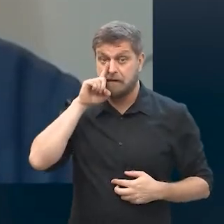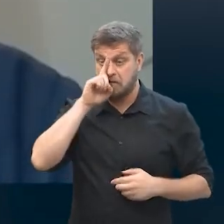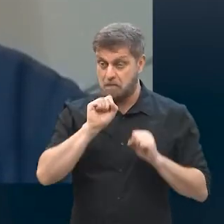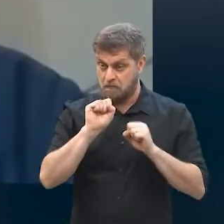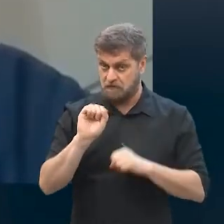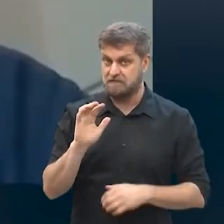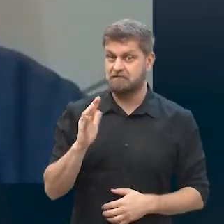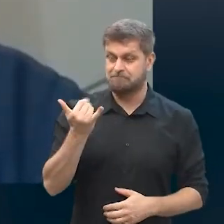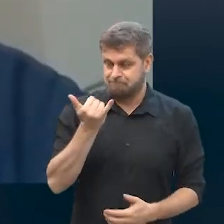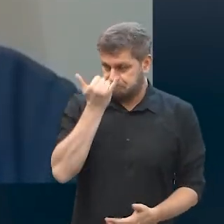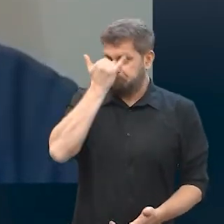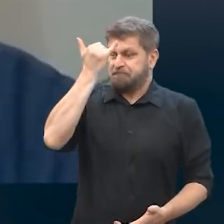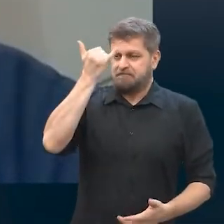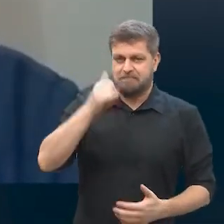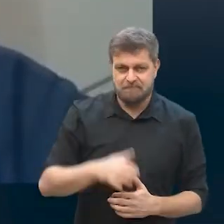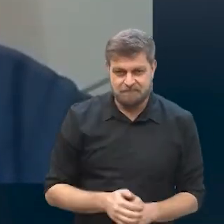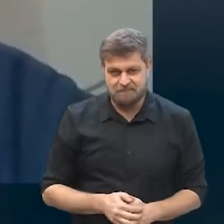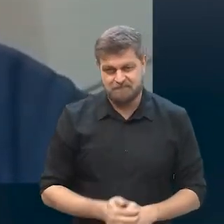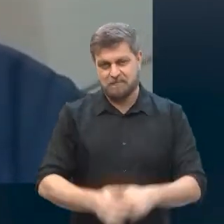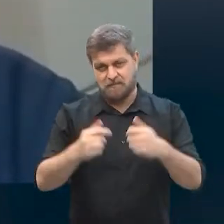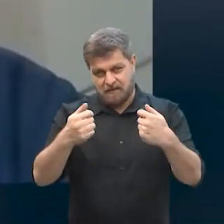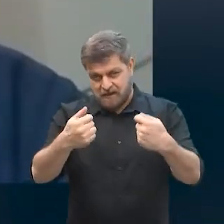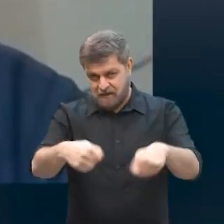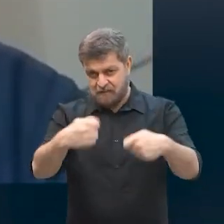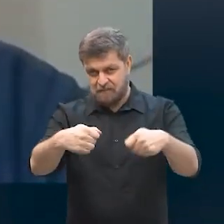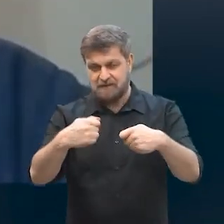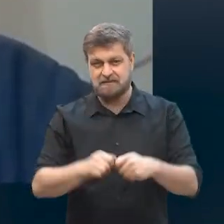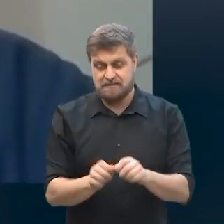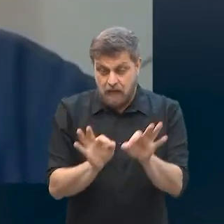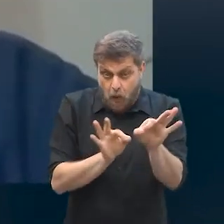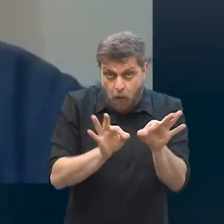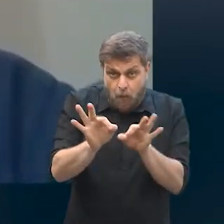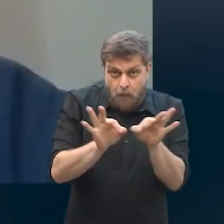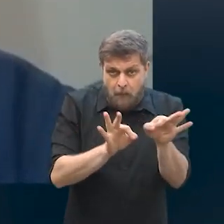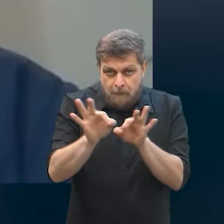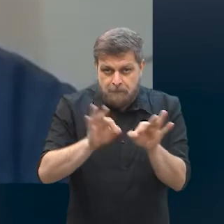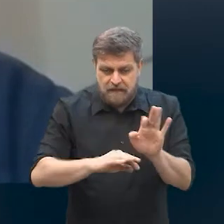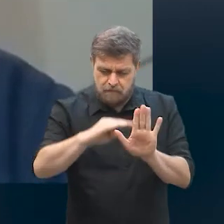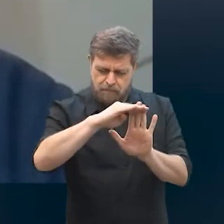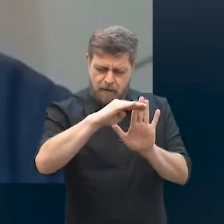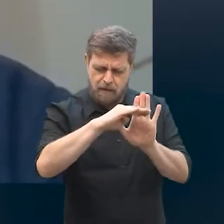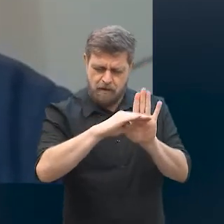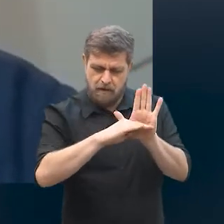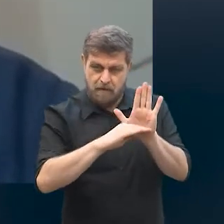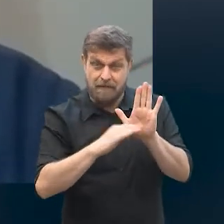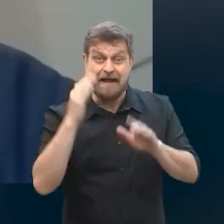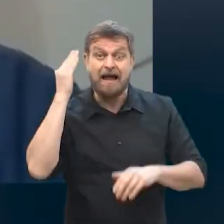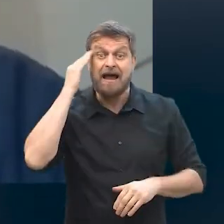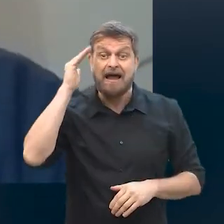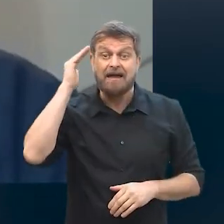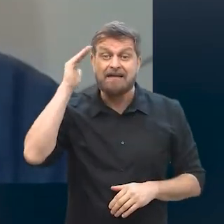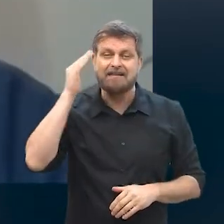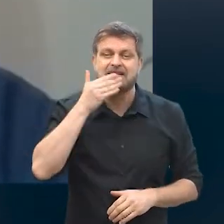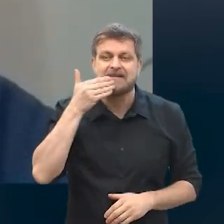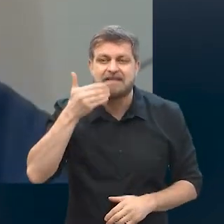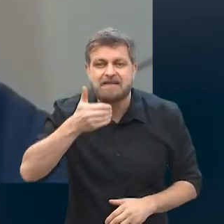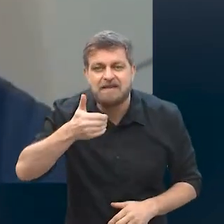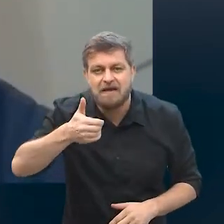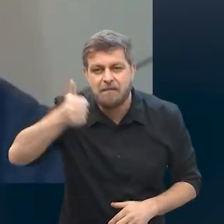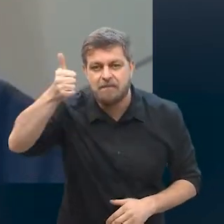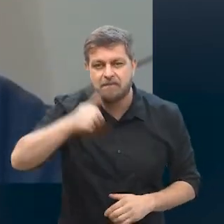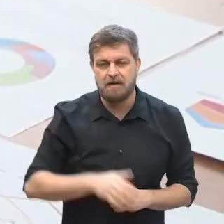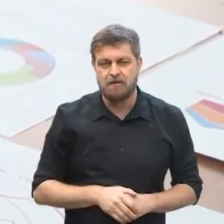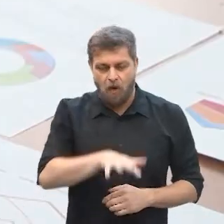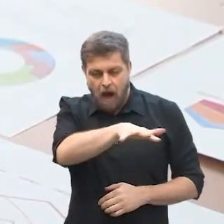E aí é necessário fazer um plano de negócio para entender um pouco melhor a respeito do